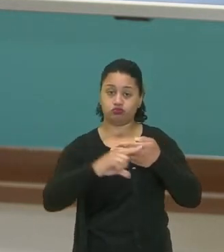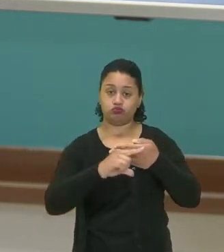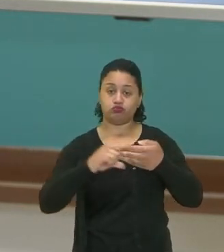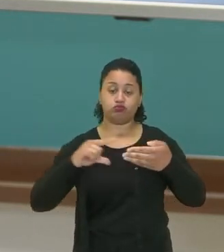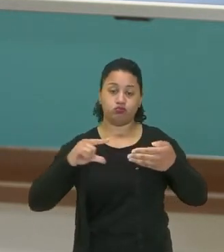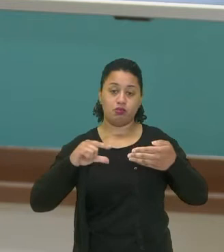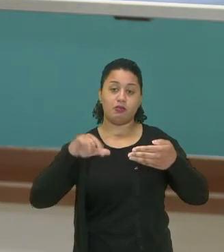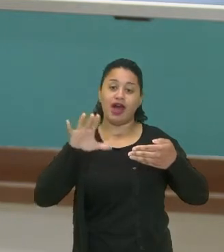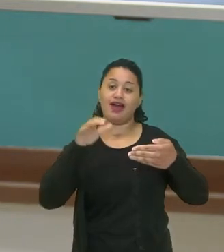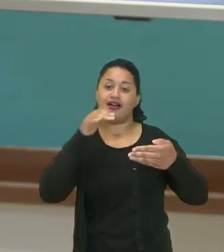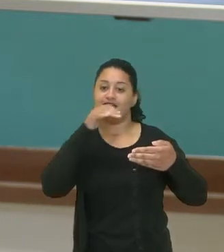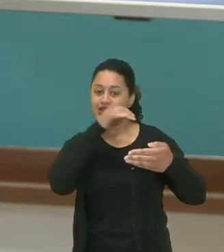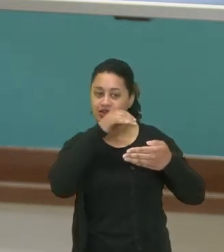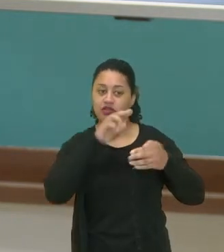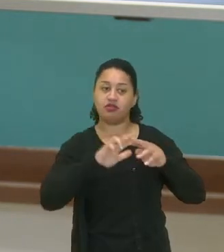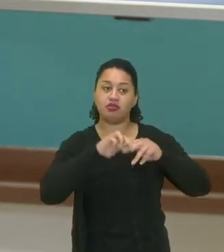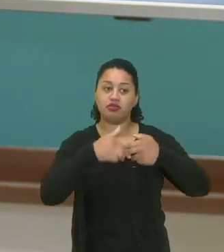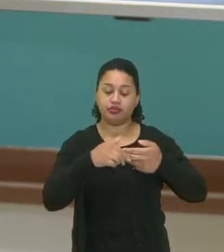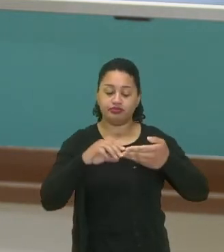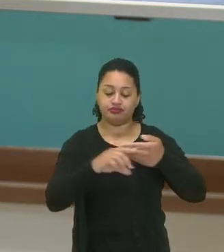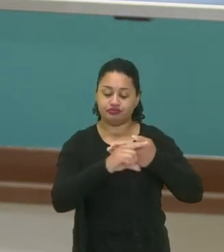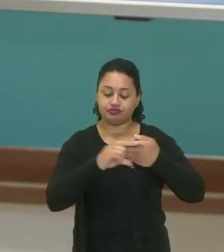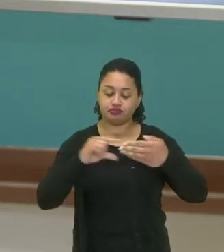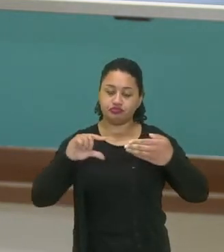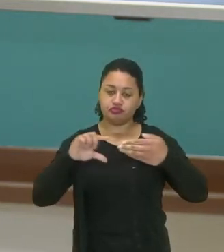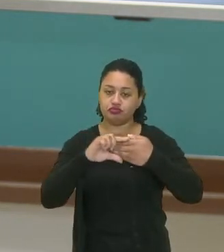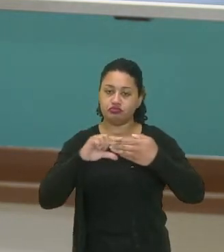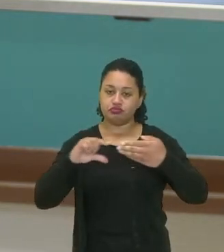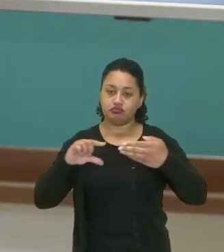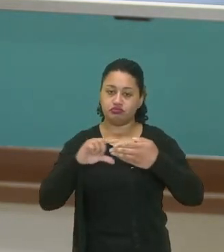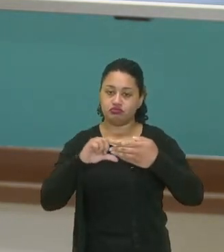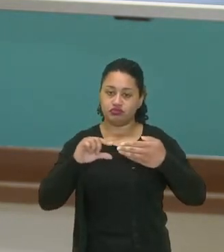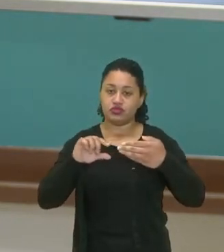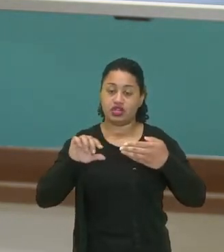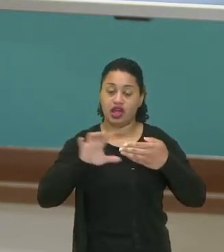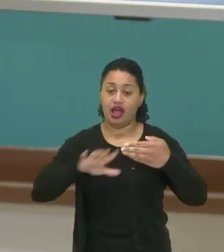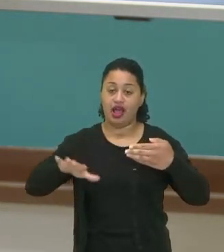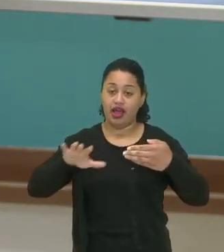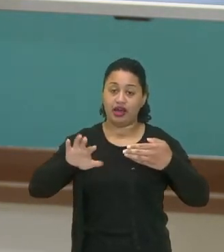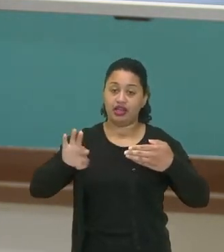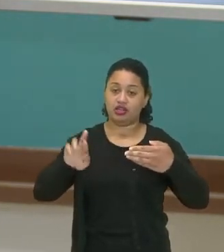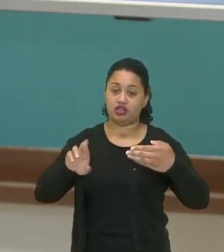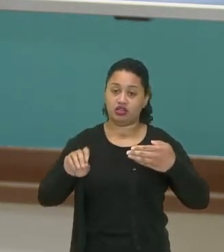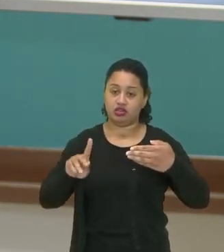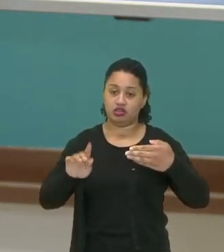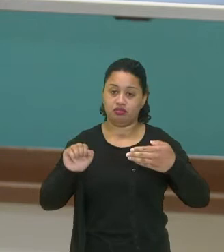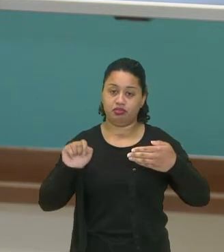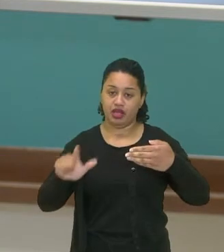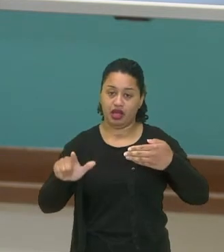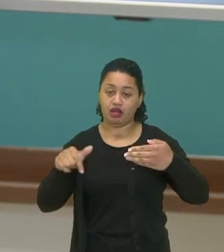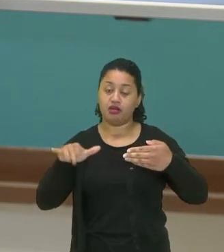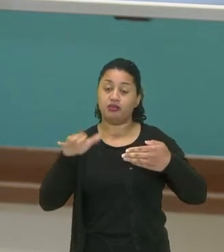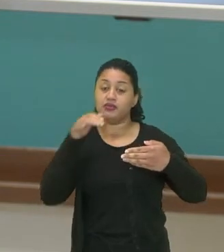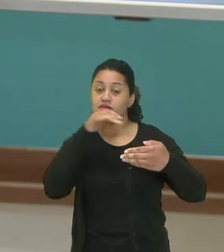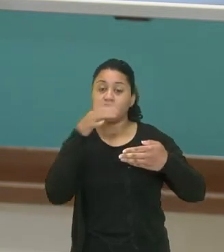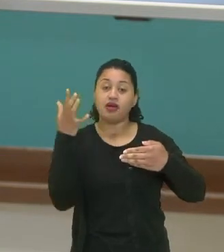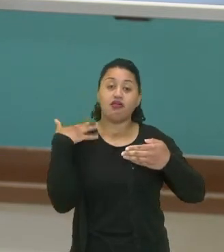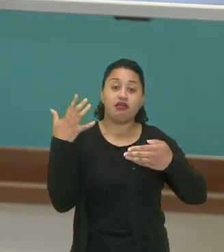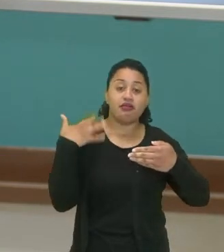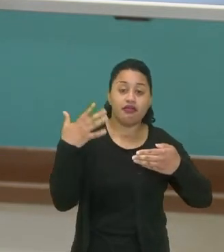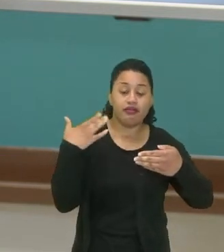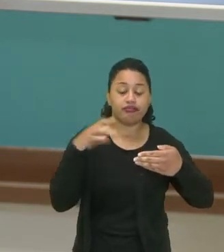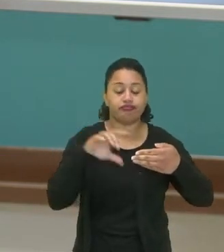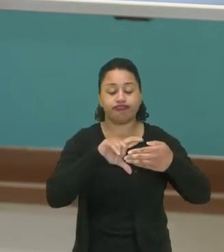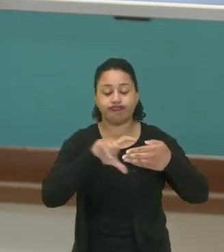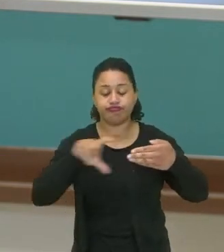mais quente. Por isso que os climas aqui na região da zona tropical são climas quentes, como o próprio clima tropical